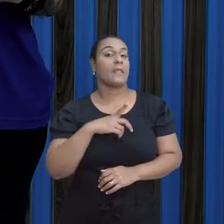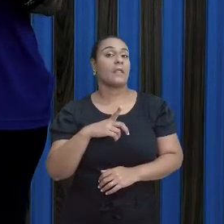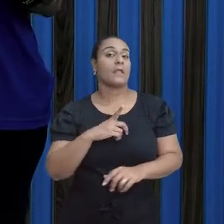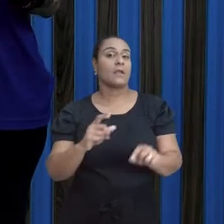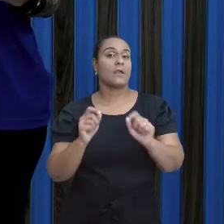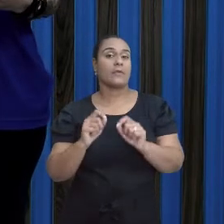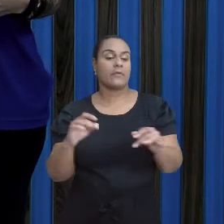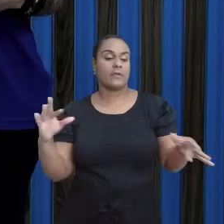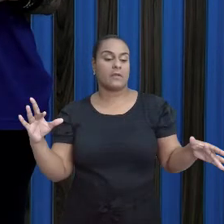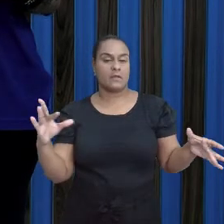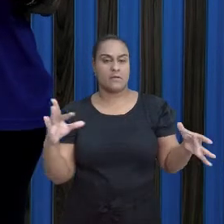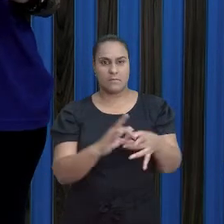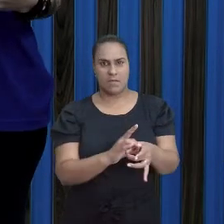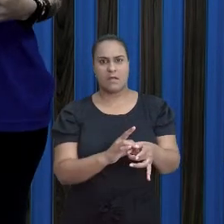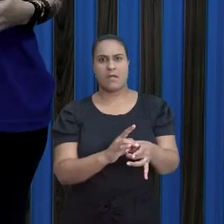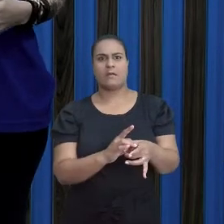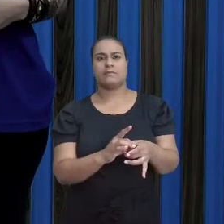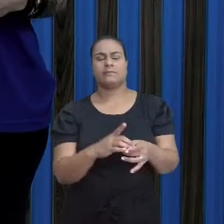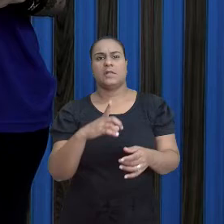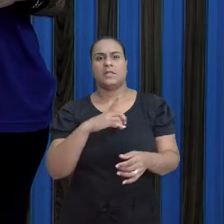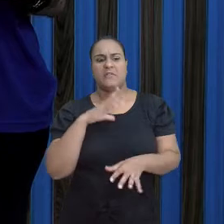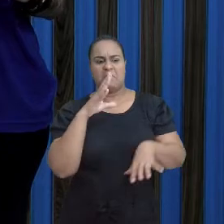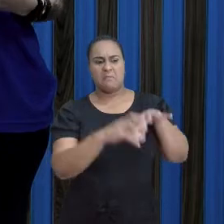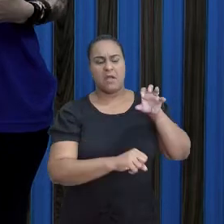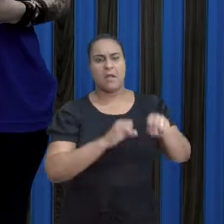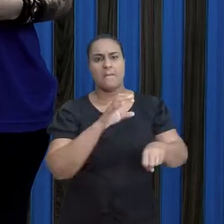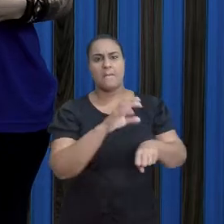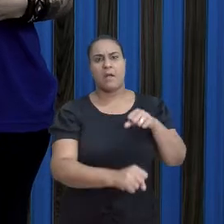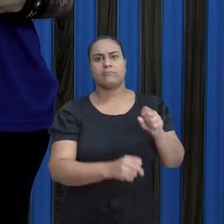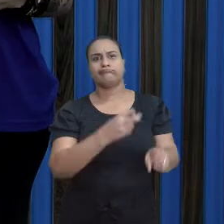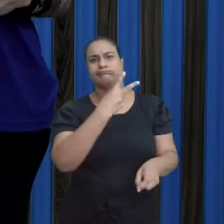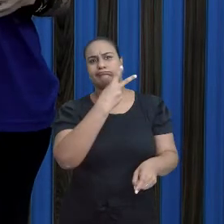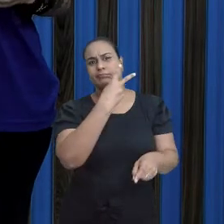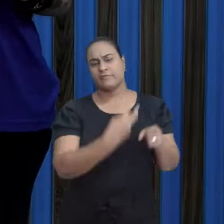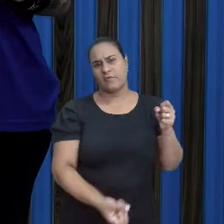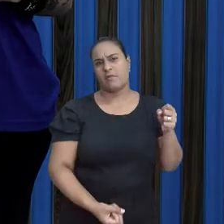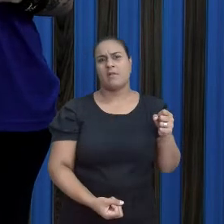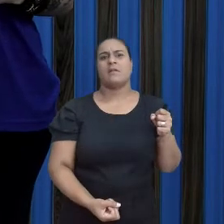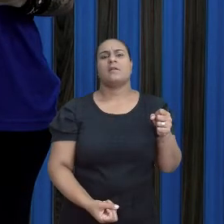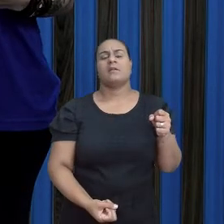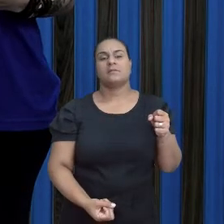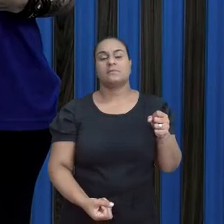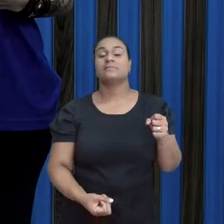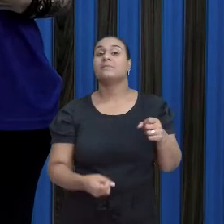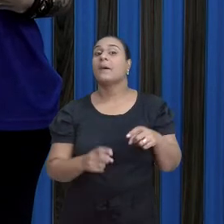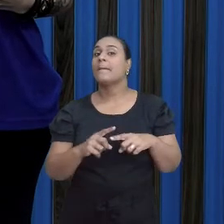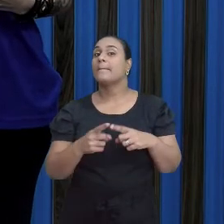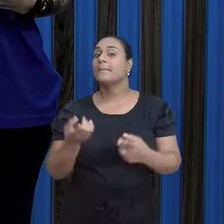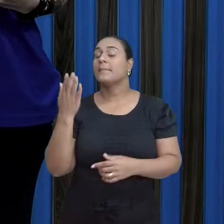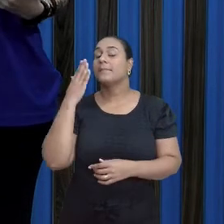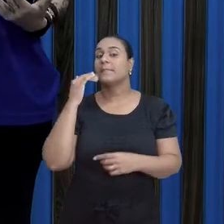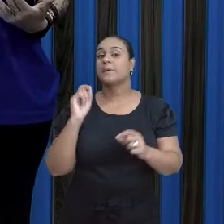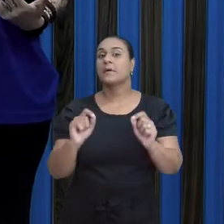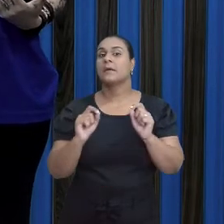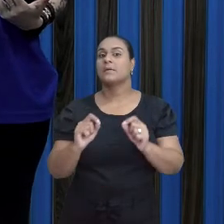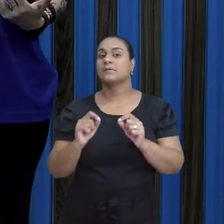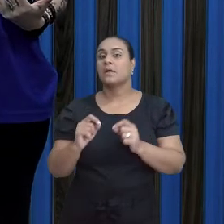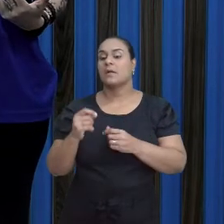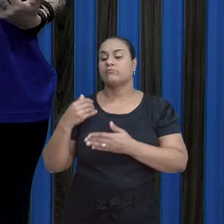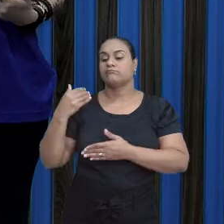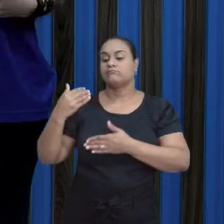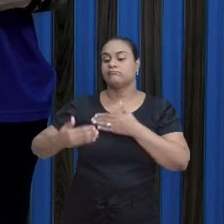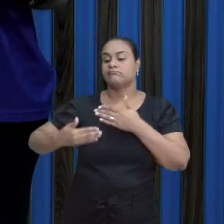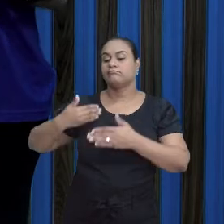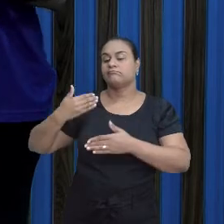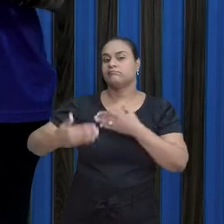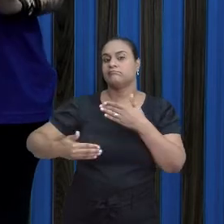tiveram essa relação, né, essa exploração, essa violência toda em relação aos colonizadores, mas a gente sabe que o decorrer da